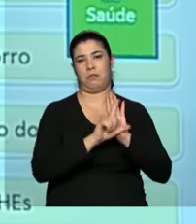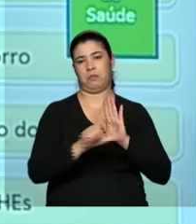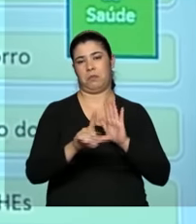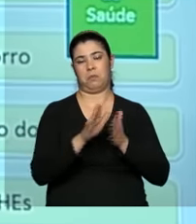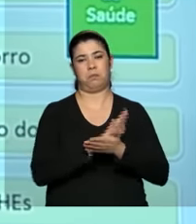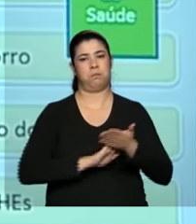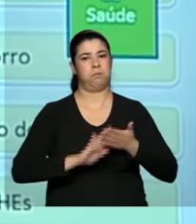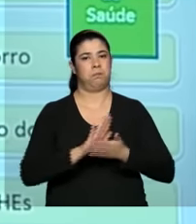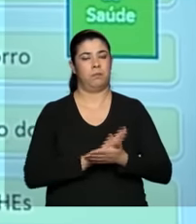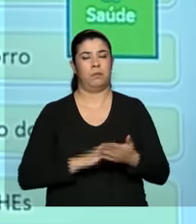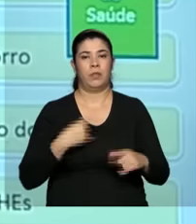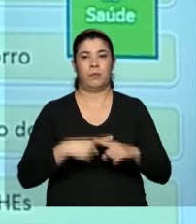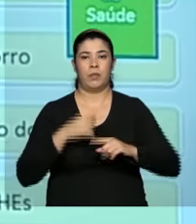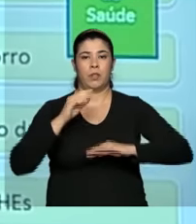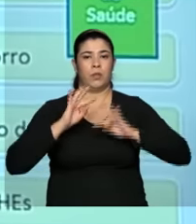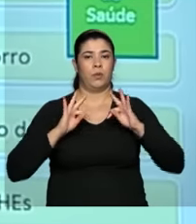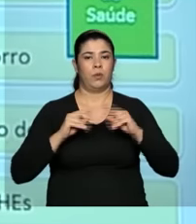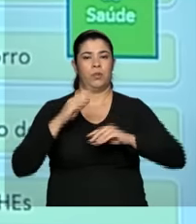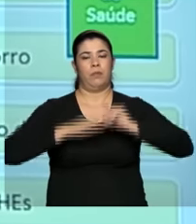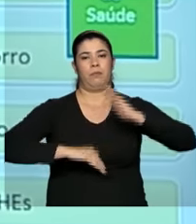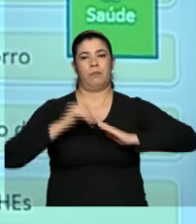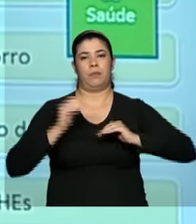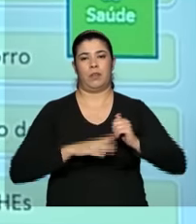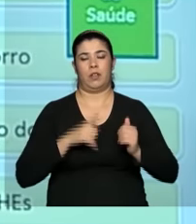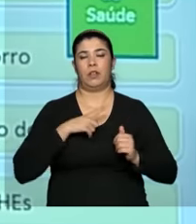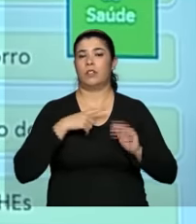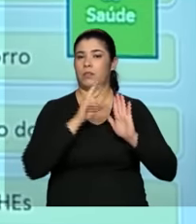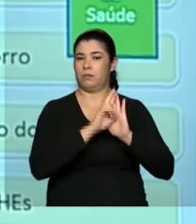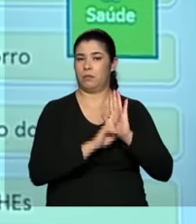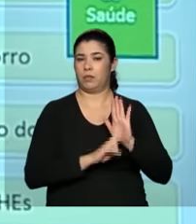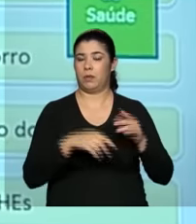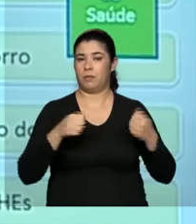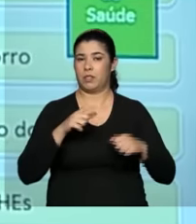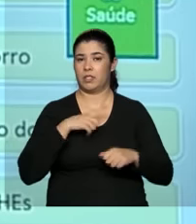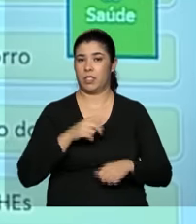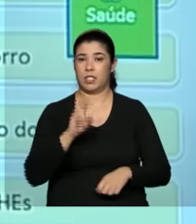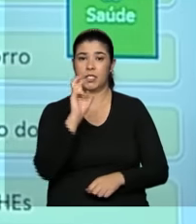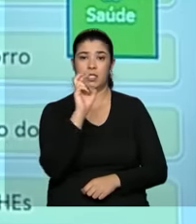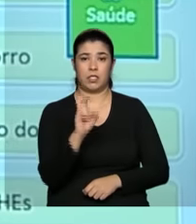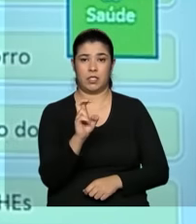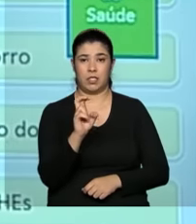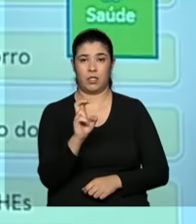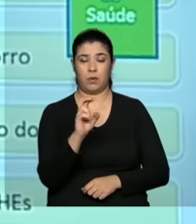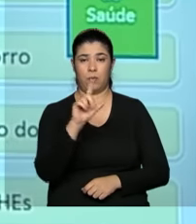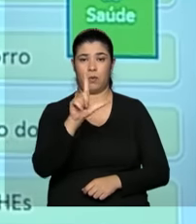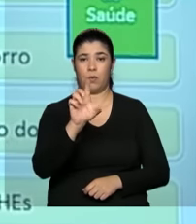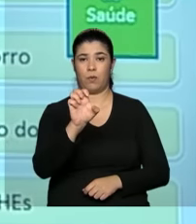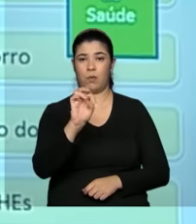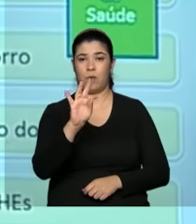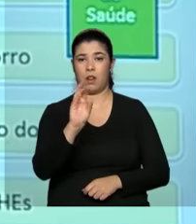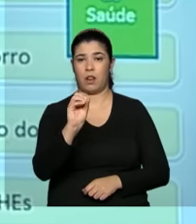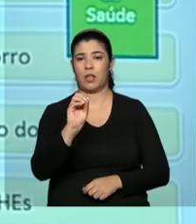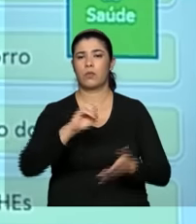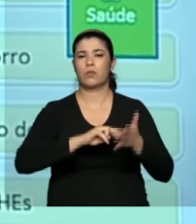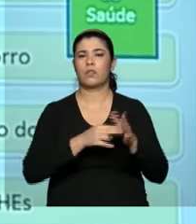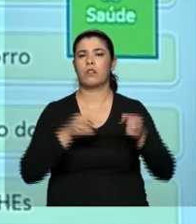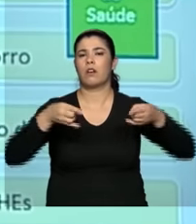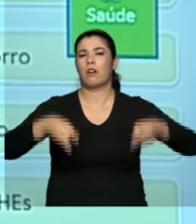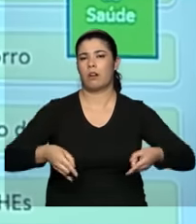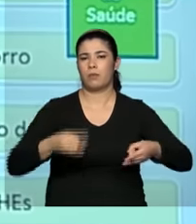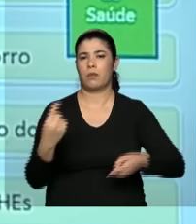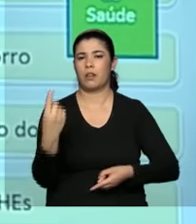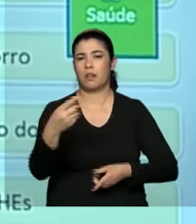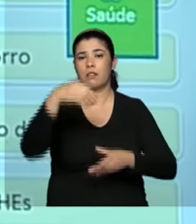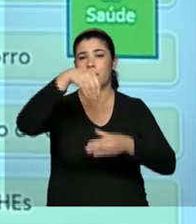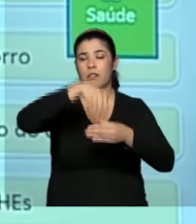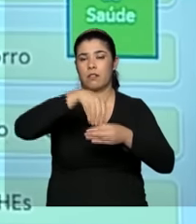que todos os atos normativos determinam é: tem que haver 5 leitos SUS por aluno, sim, mas na região de saúde em que